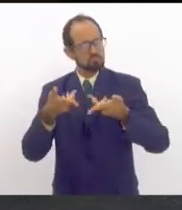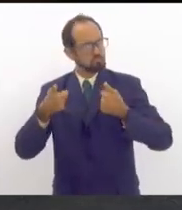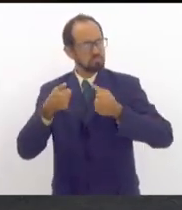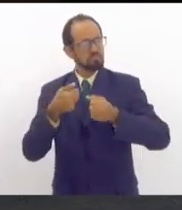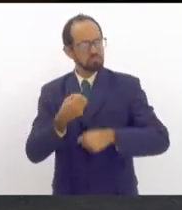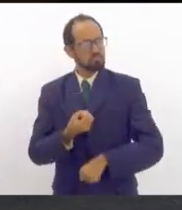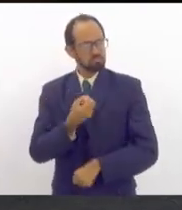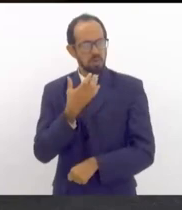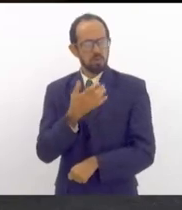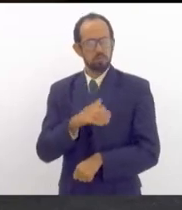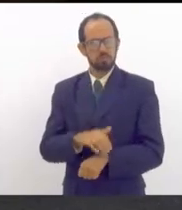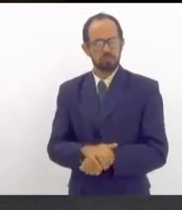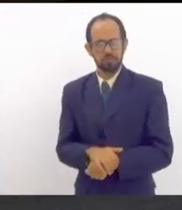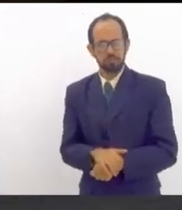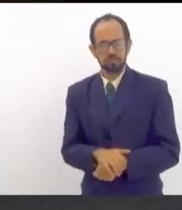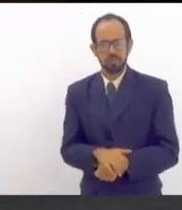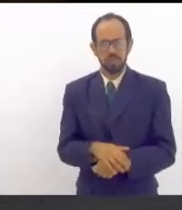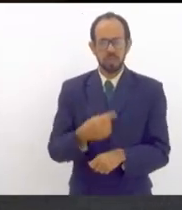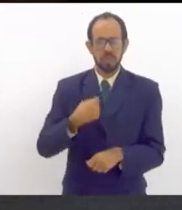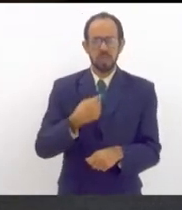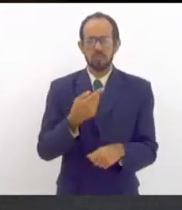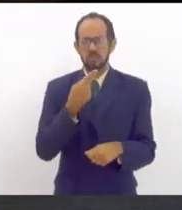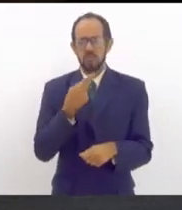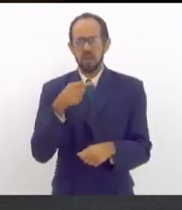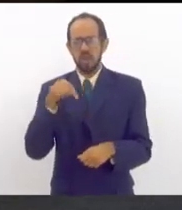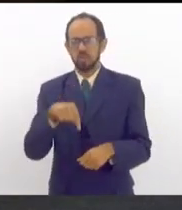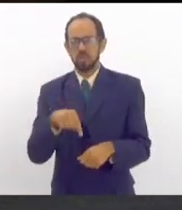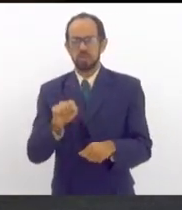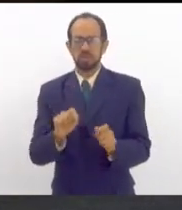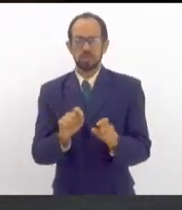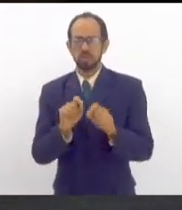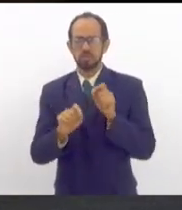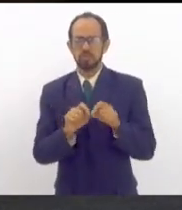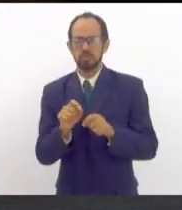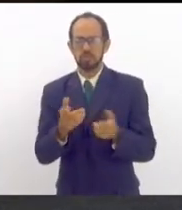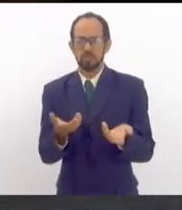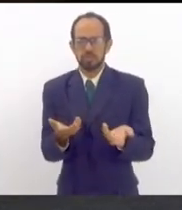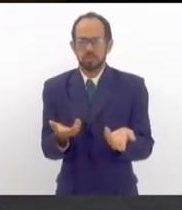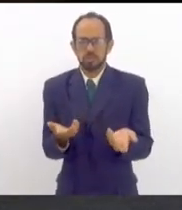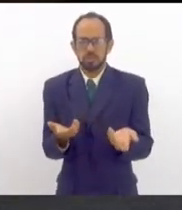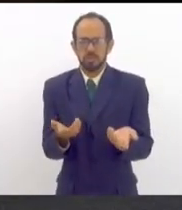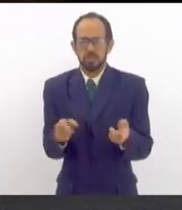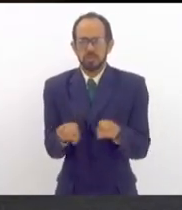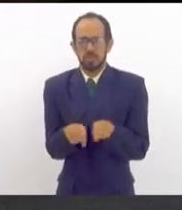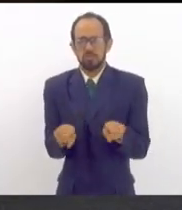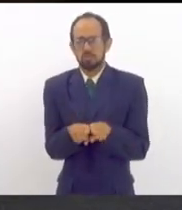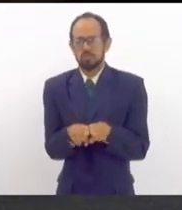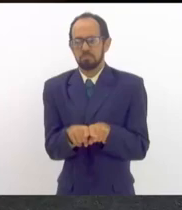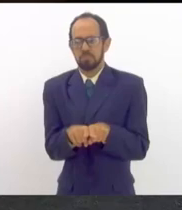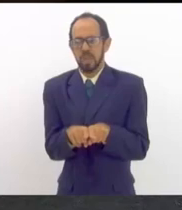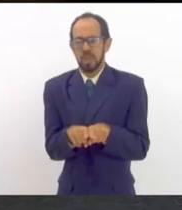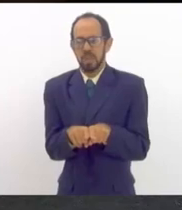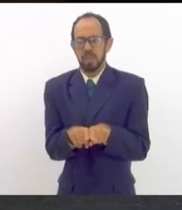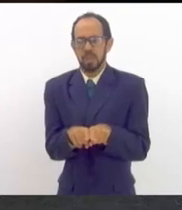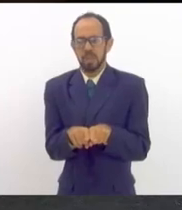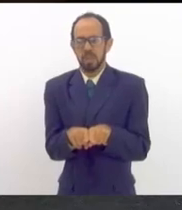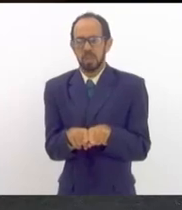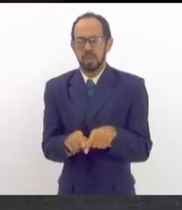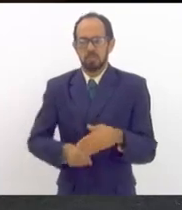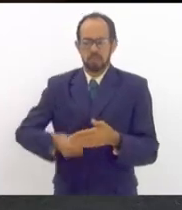e ainda foi colocada aqui que ela também Trava a luta